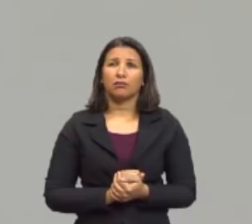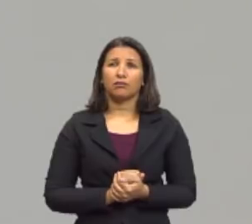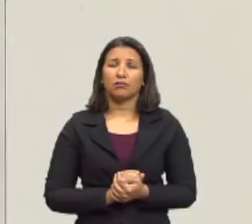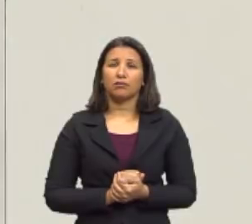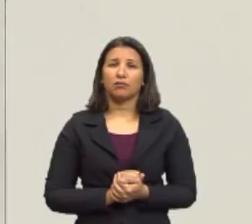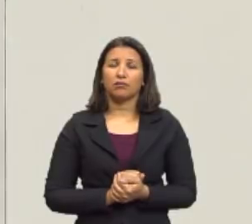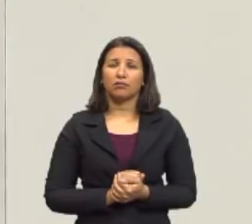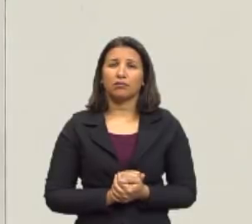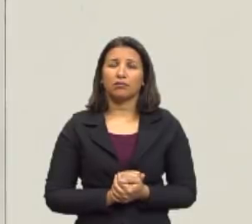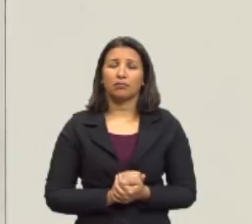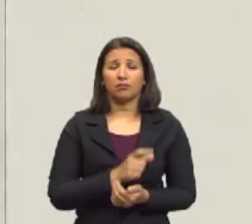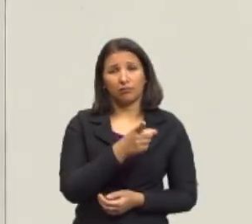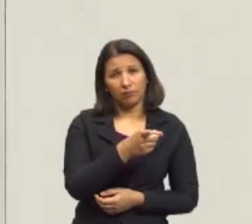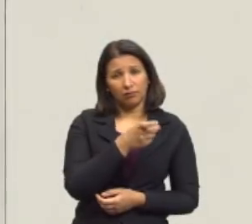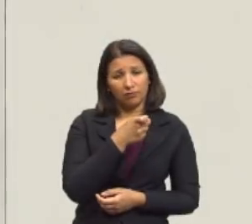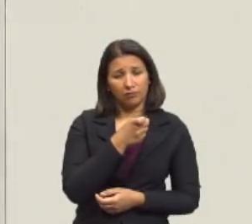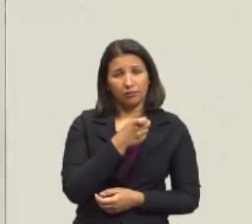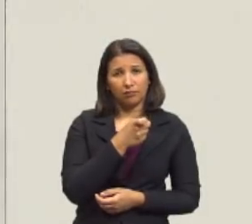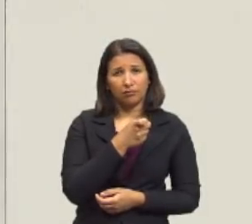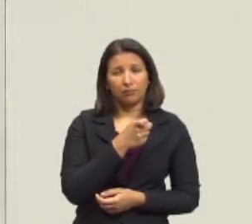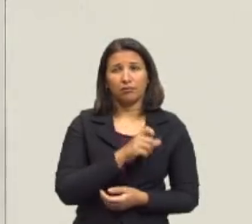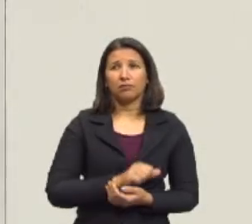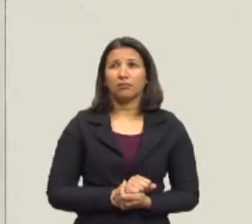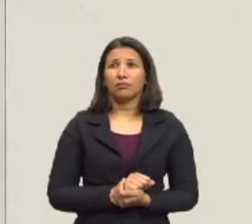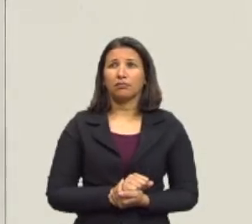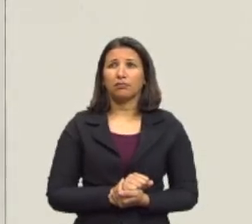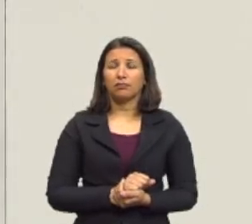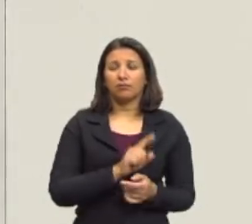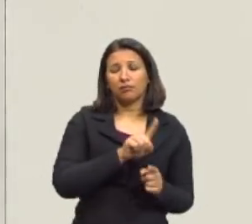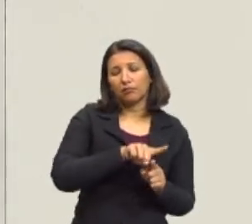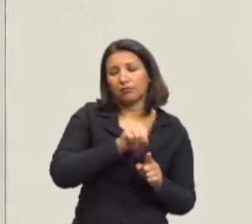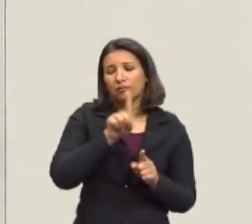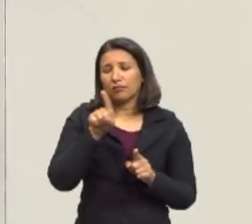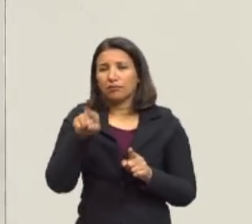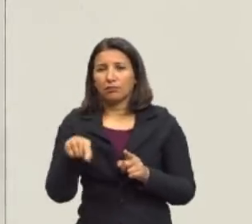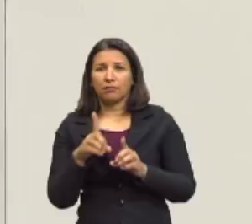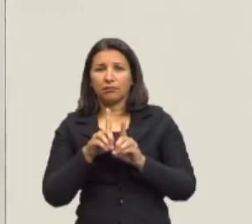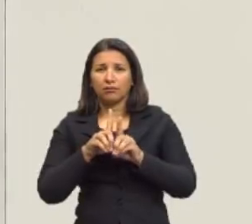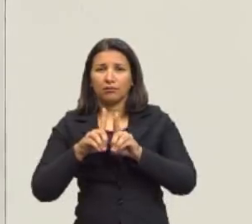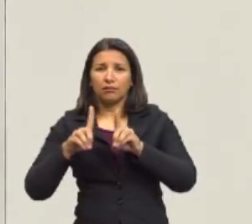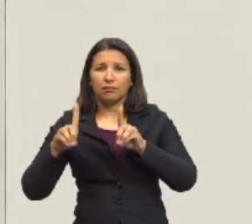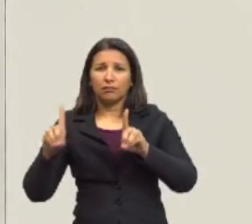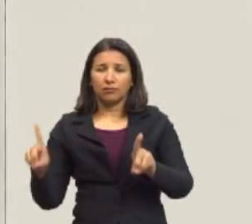A distância do objeto vai ser X. Então, eu tenho aqui a distância,